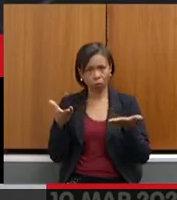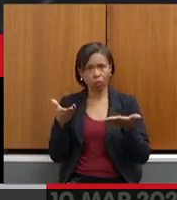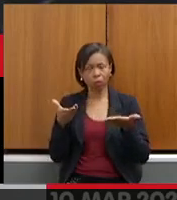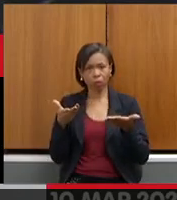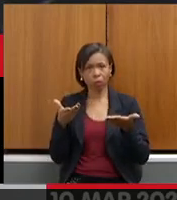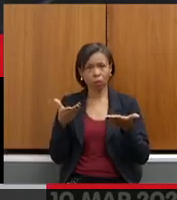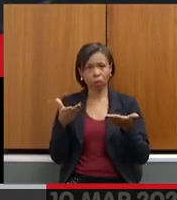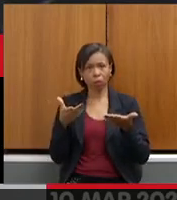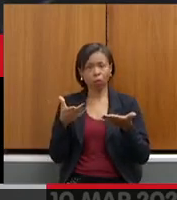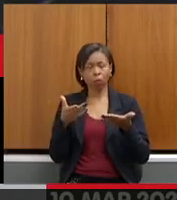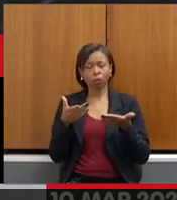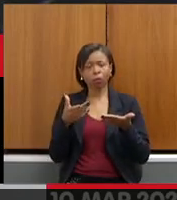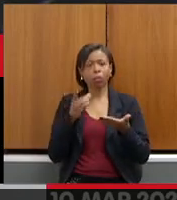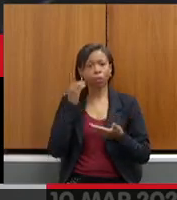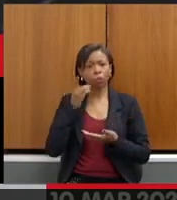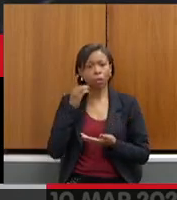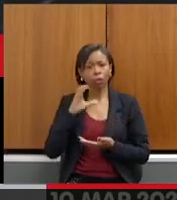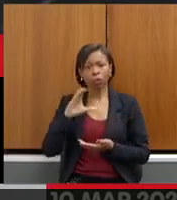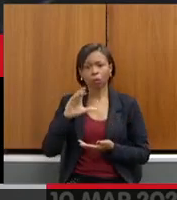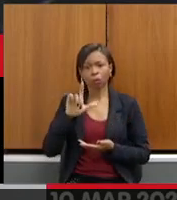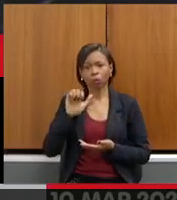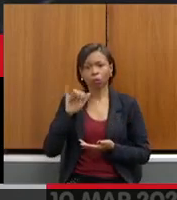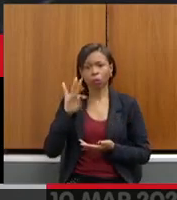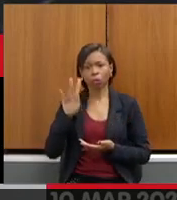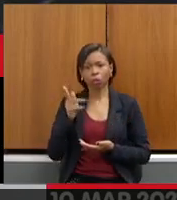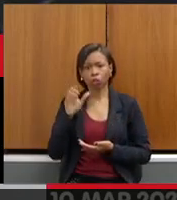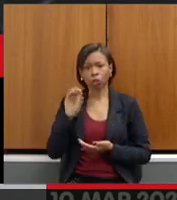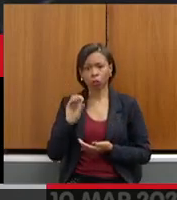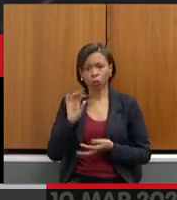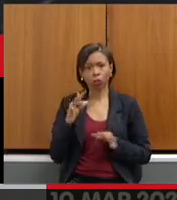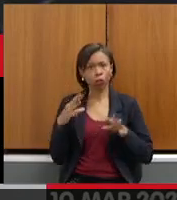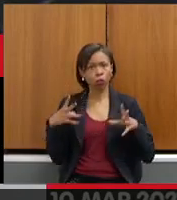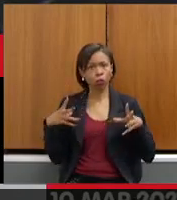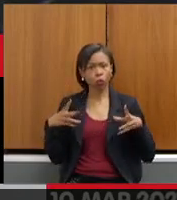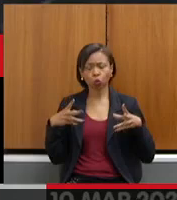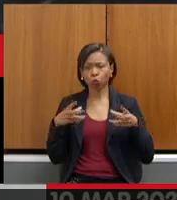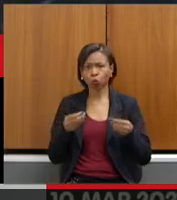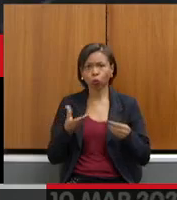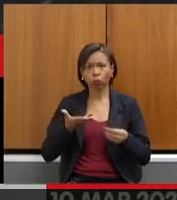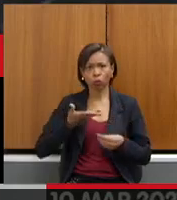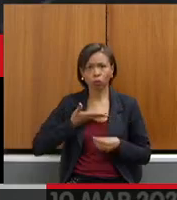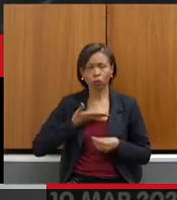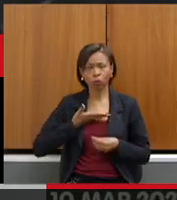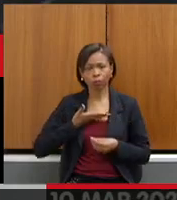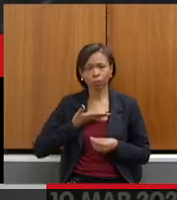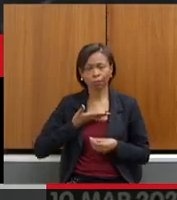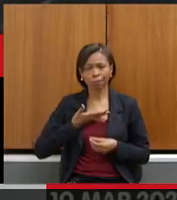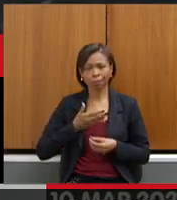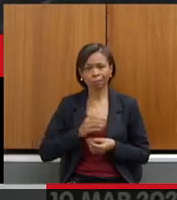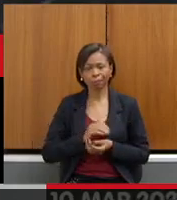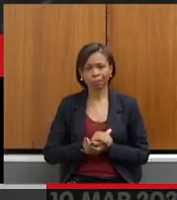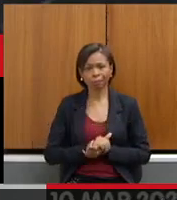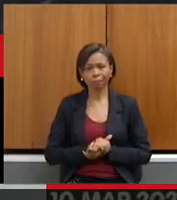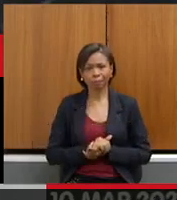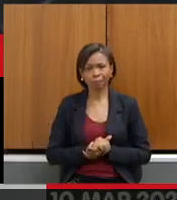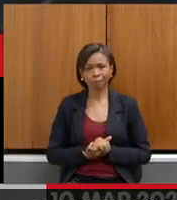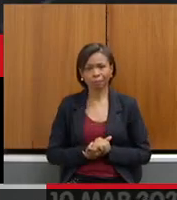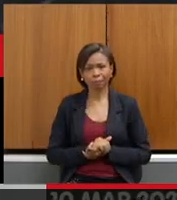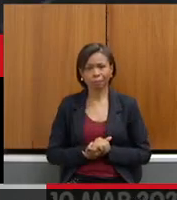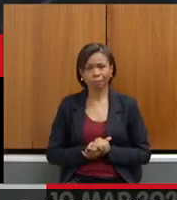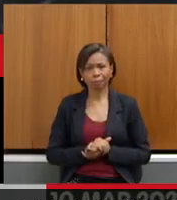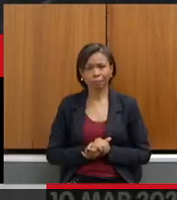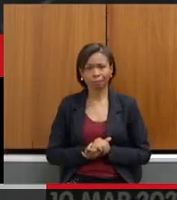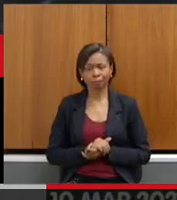partido Deputado Cleitinho é a todos os colegas Oi melhorou